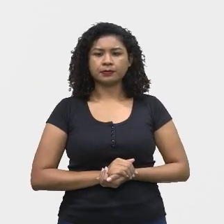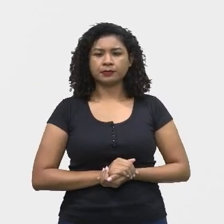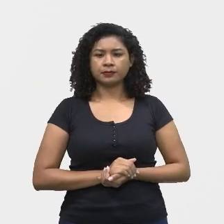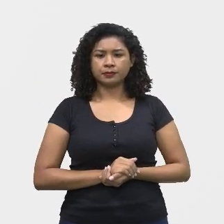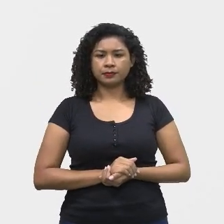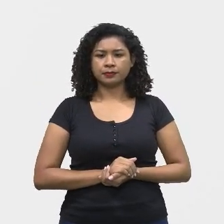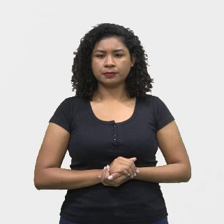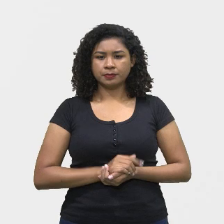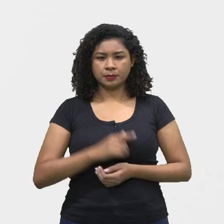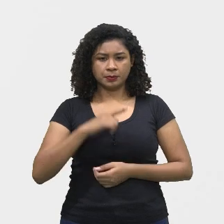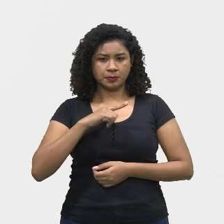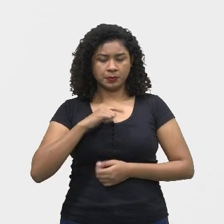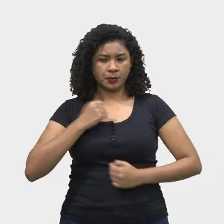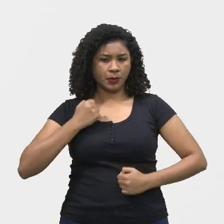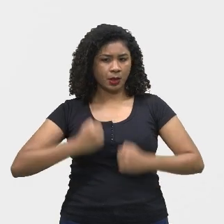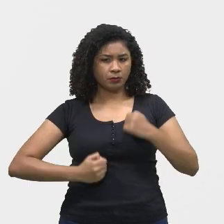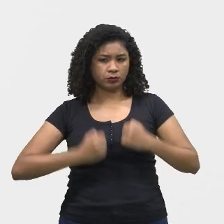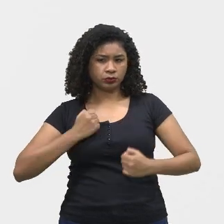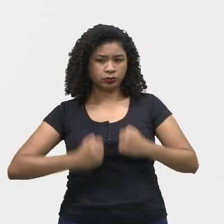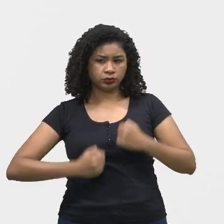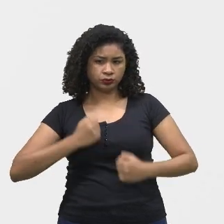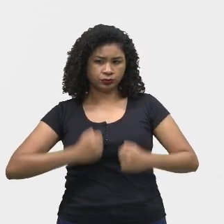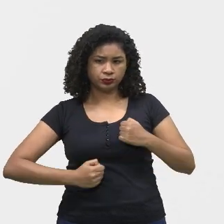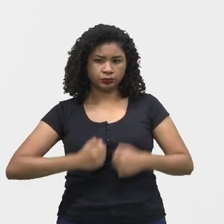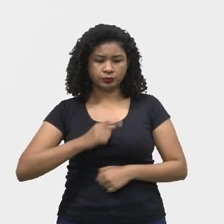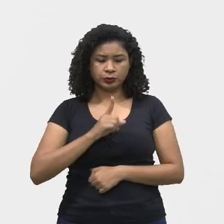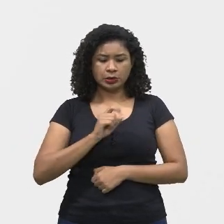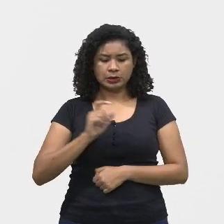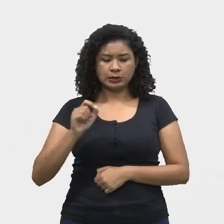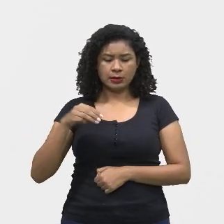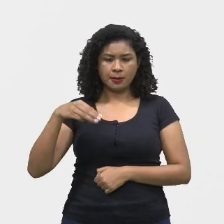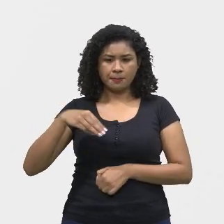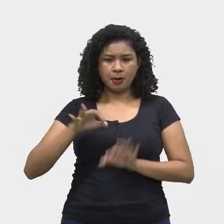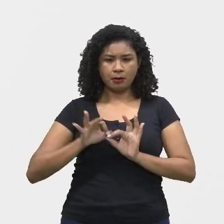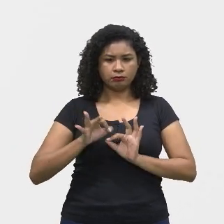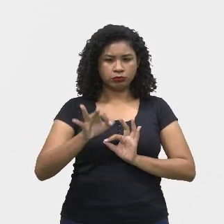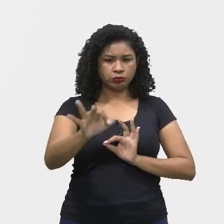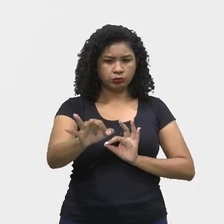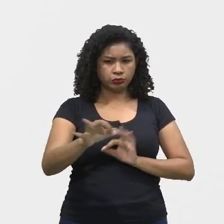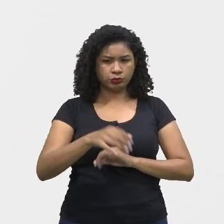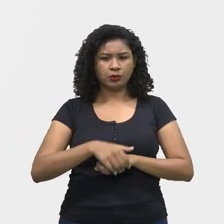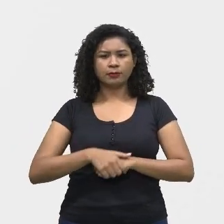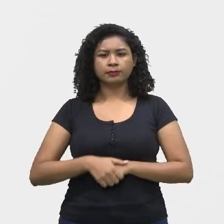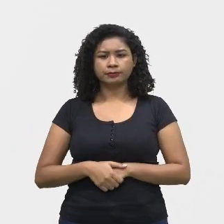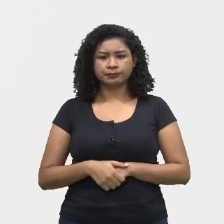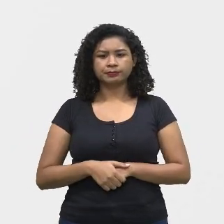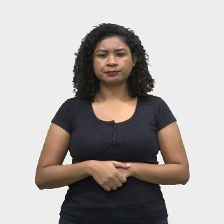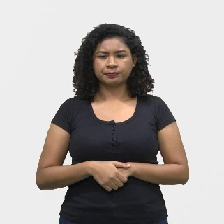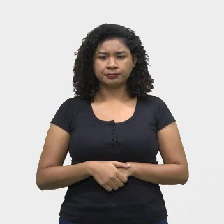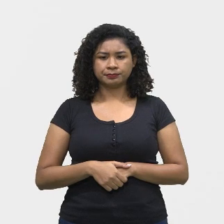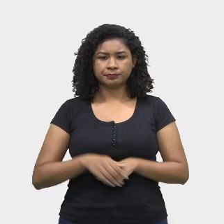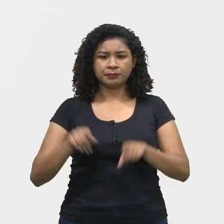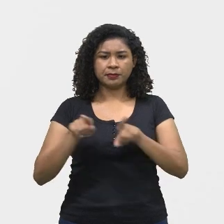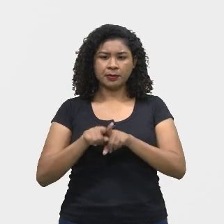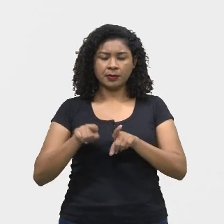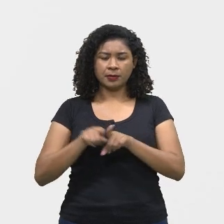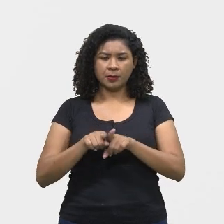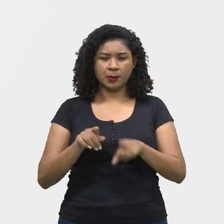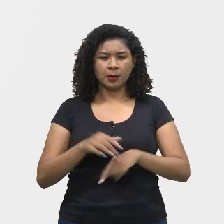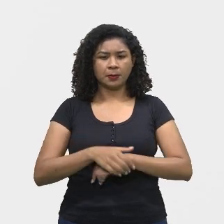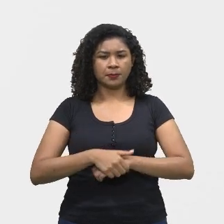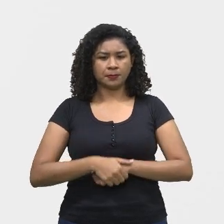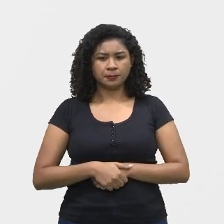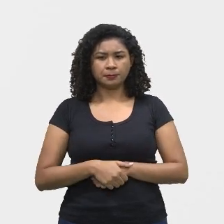atletismo, somente a corrida de 100 metros, corrida com tora, Chico Narrate, que é o futebol de